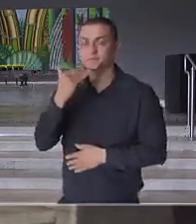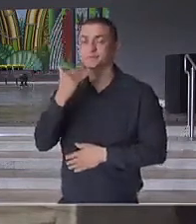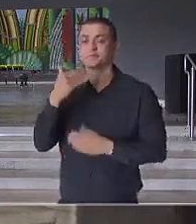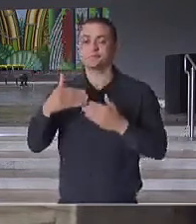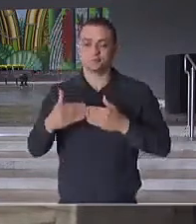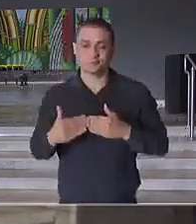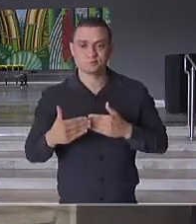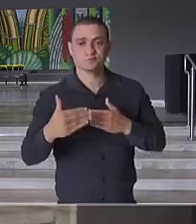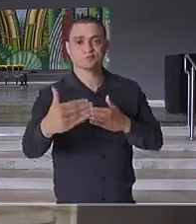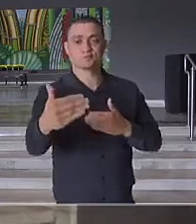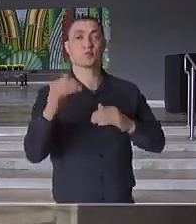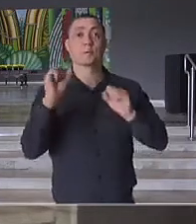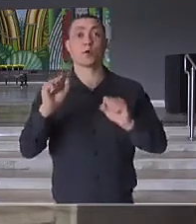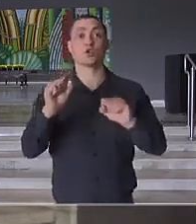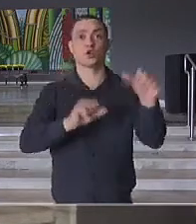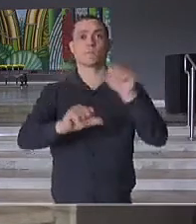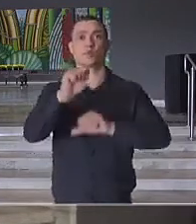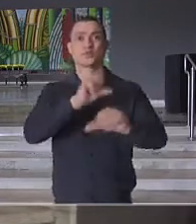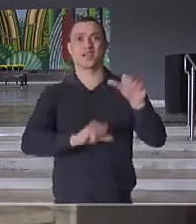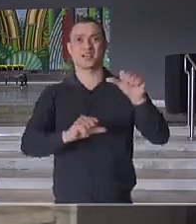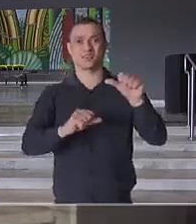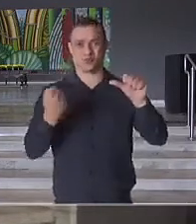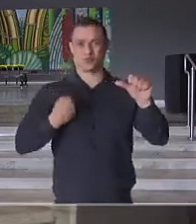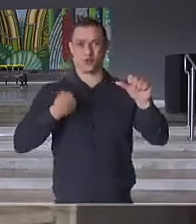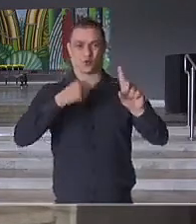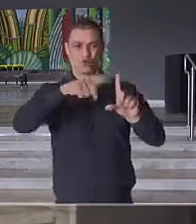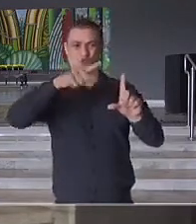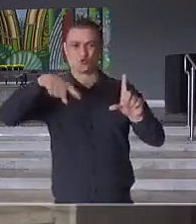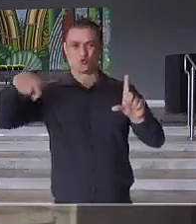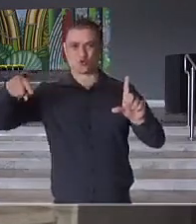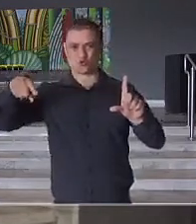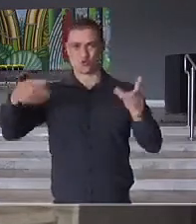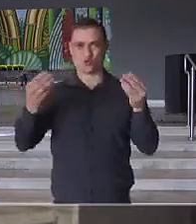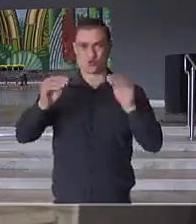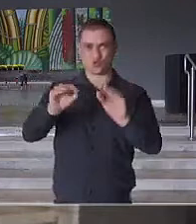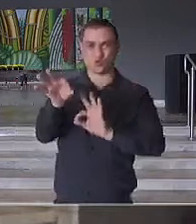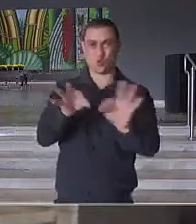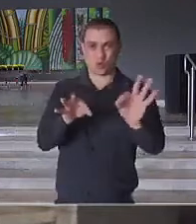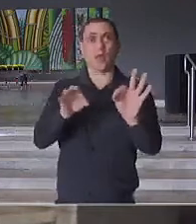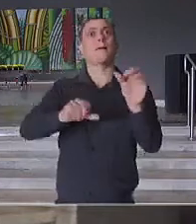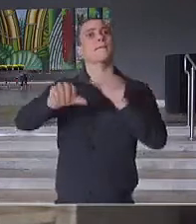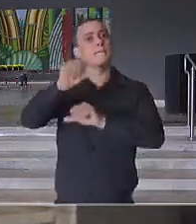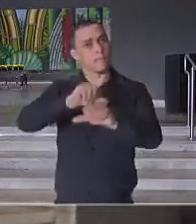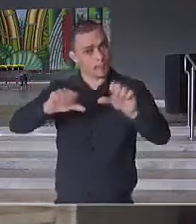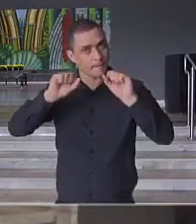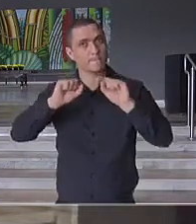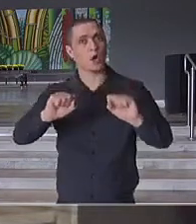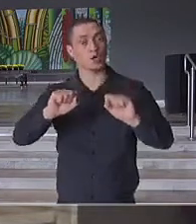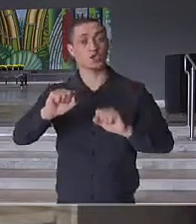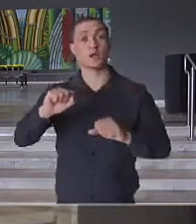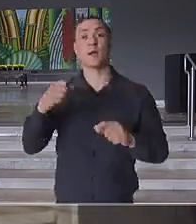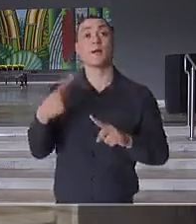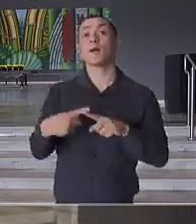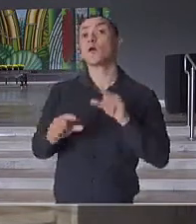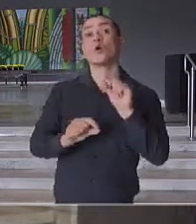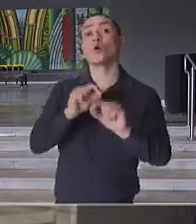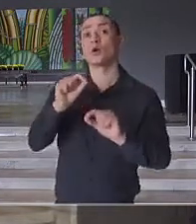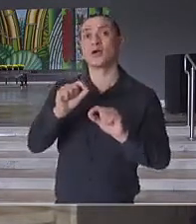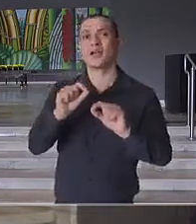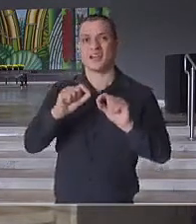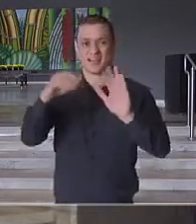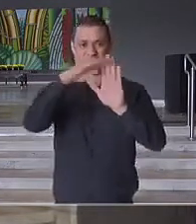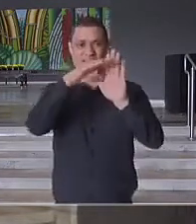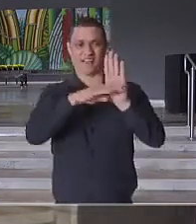pode atualizar os indicadores que estão presentes no plano de maneira que a